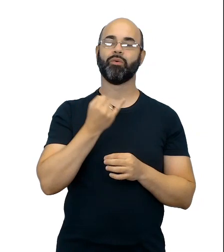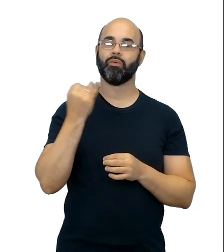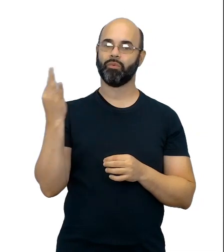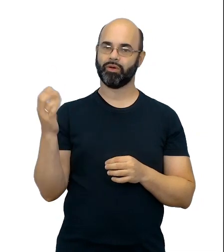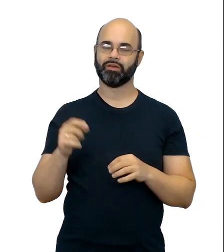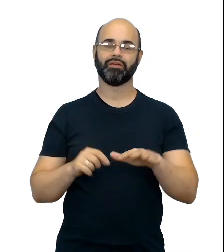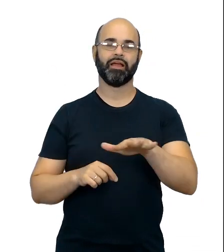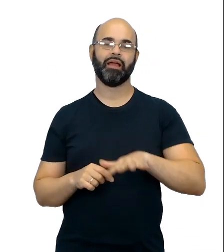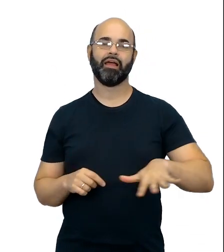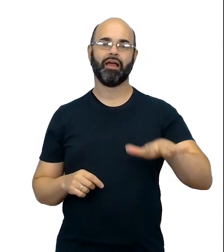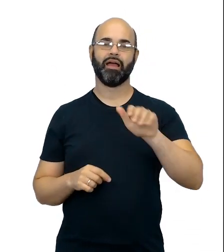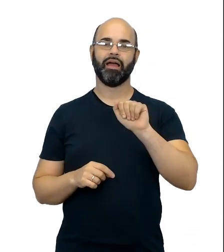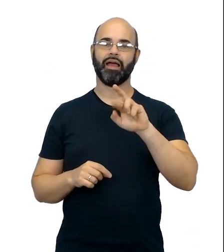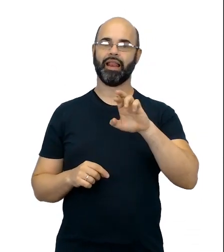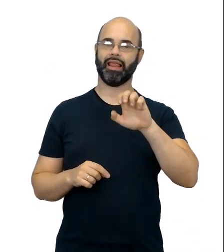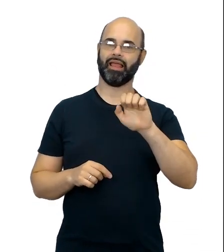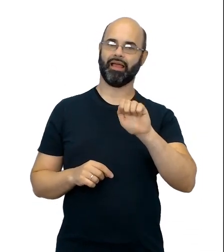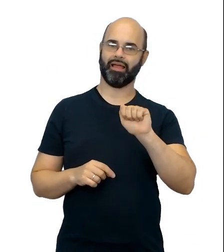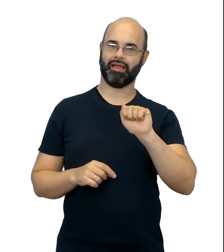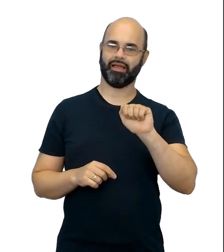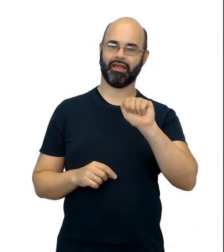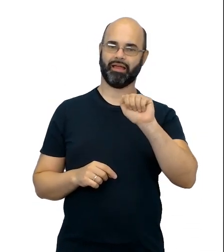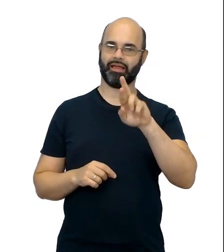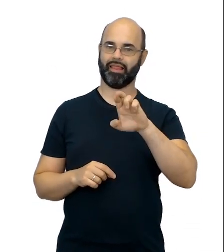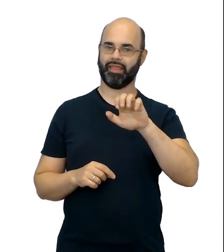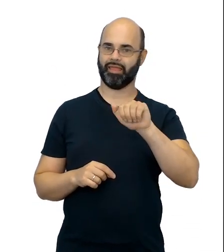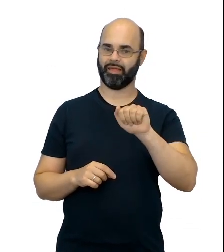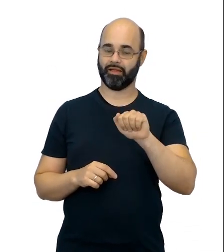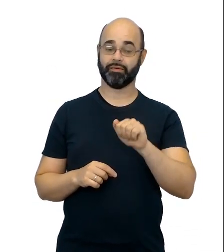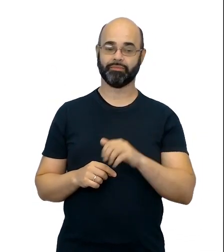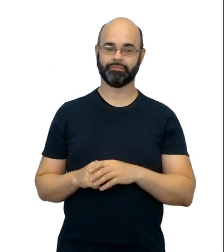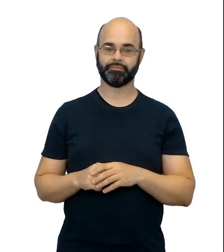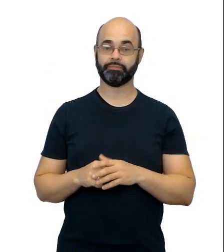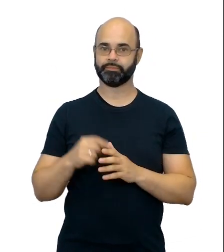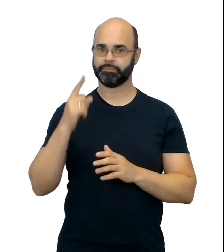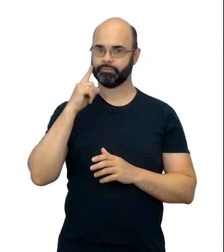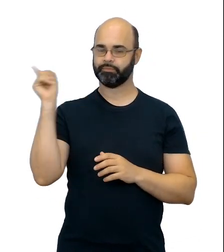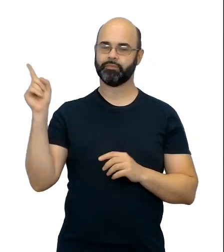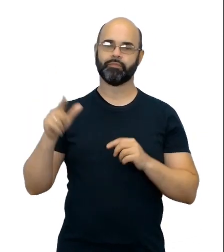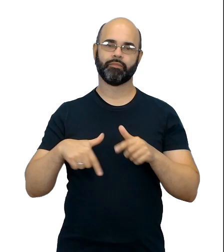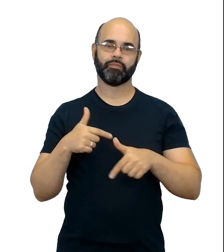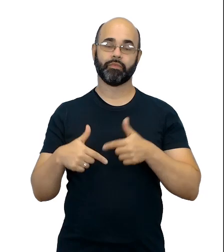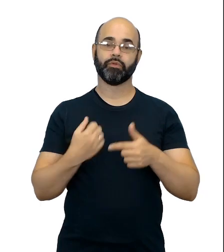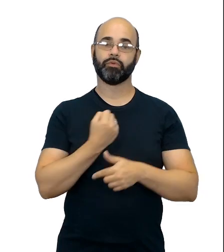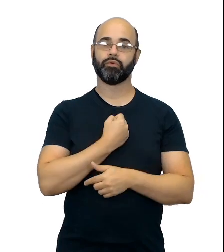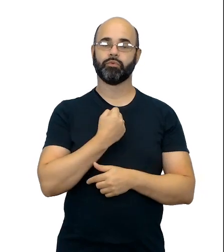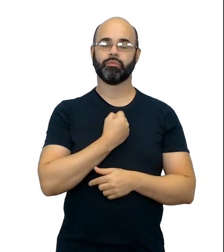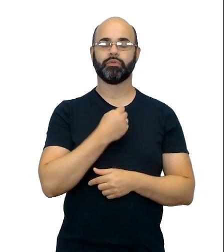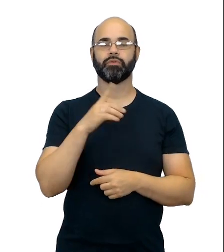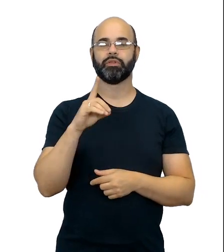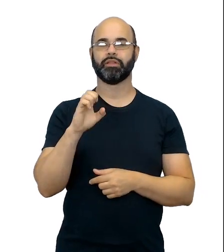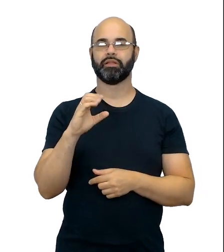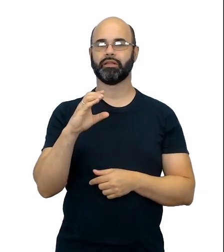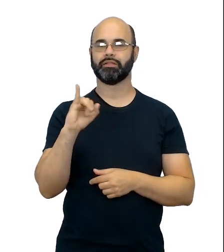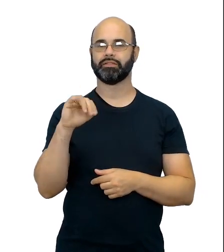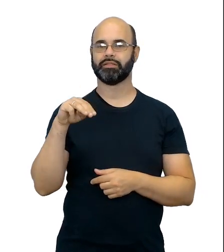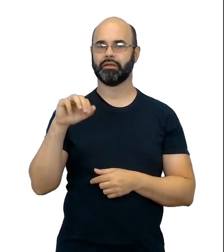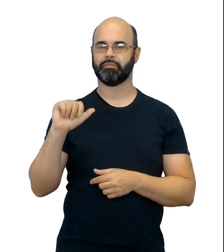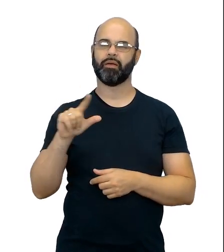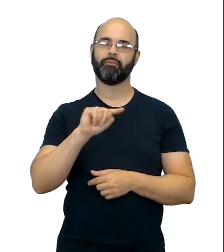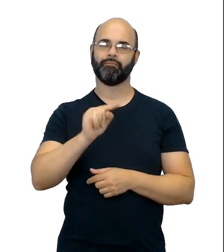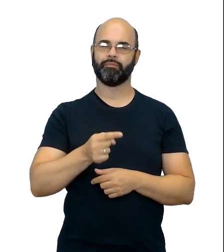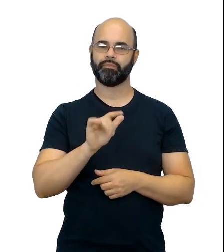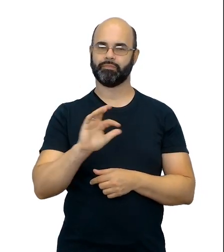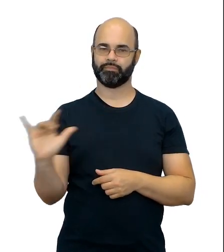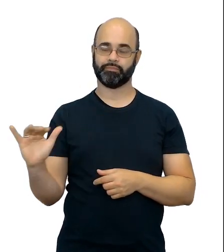a área. Vocês percebam que eu estou trabalhando aqui com números decimais, né? Os